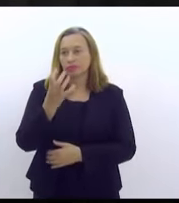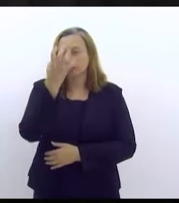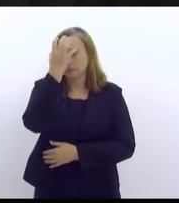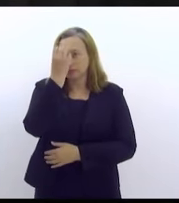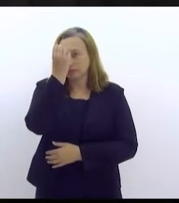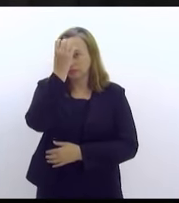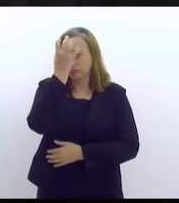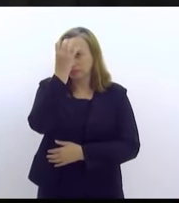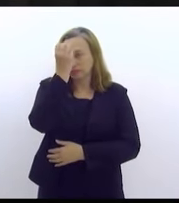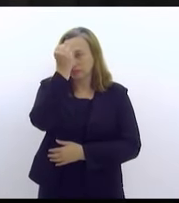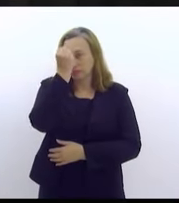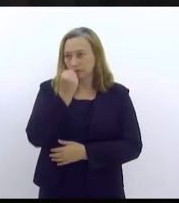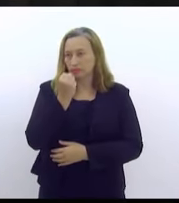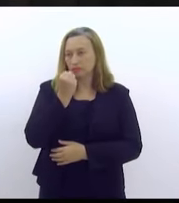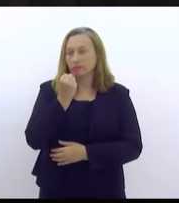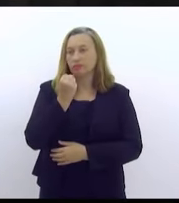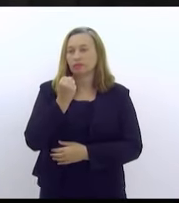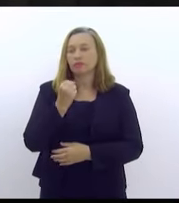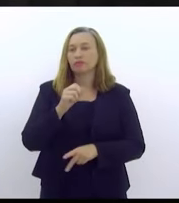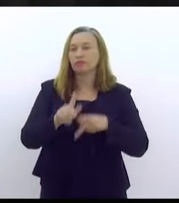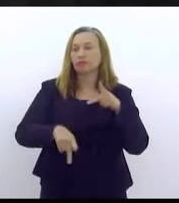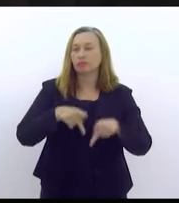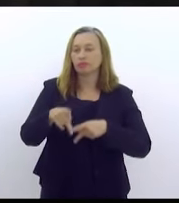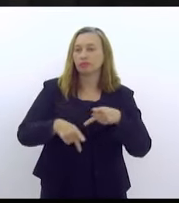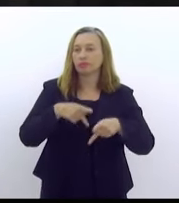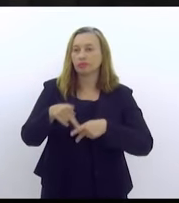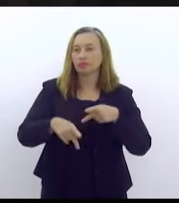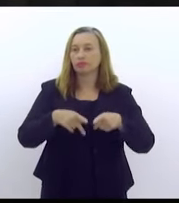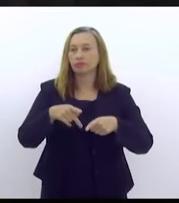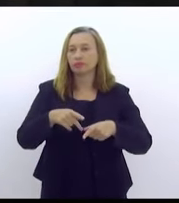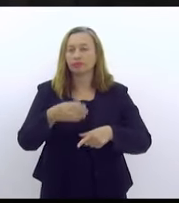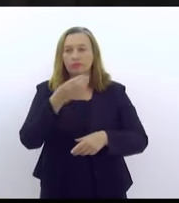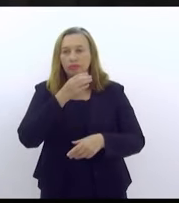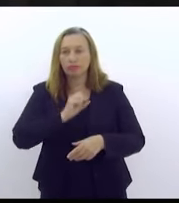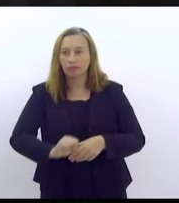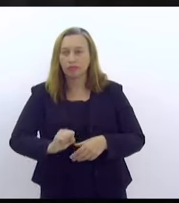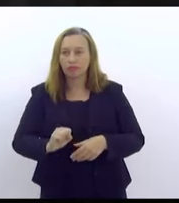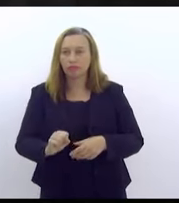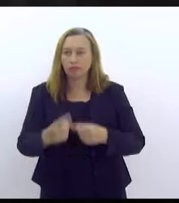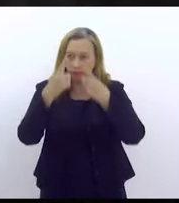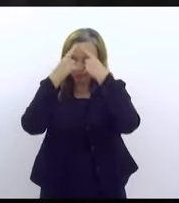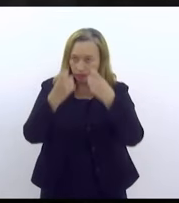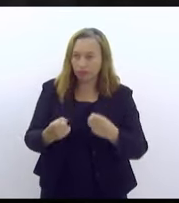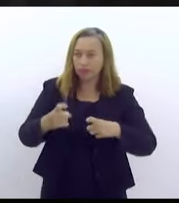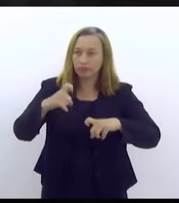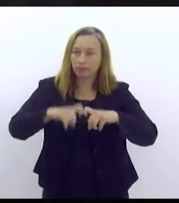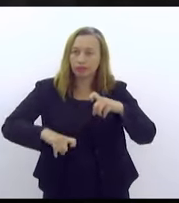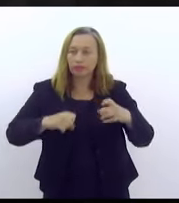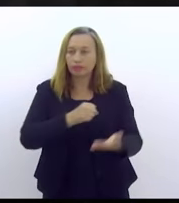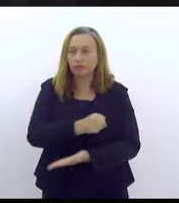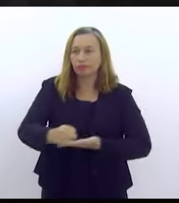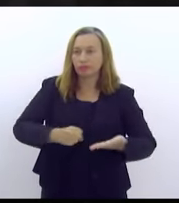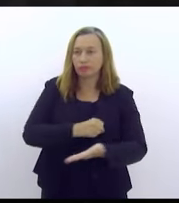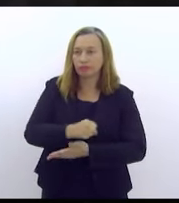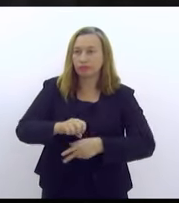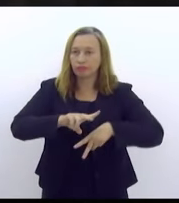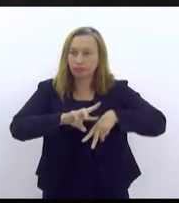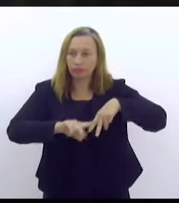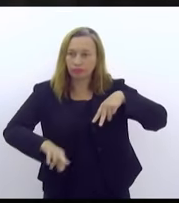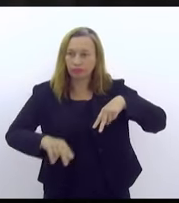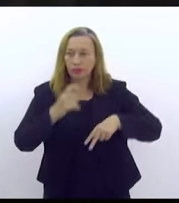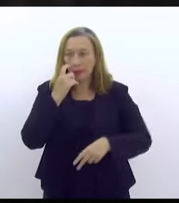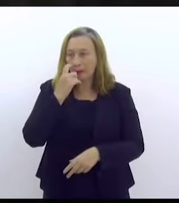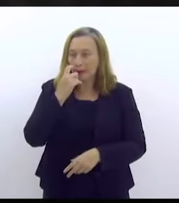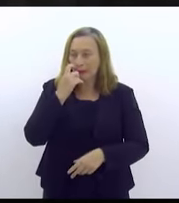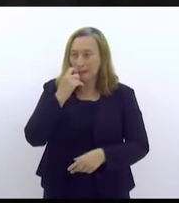visceralmente clara a crueldade da violência sexual baseada no gênero. Tô com sua camisa.